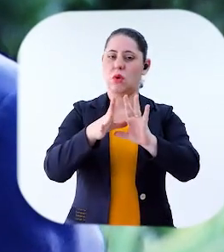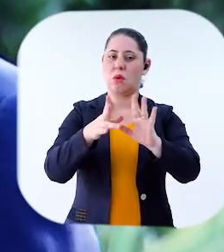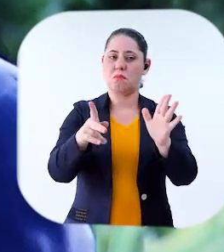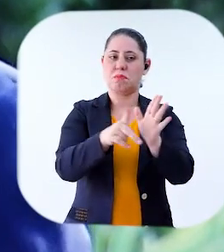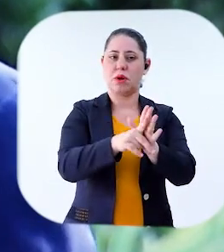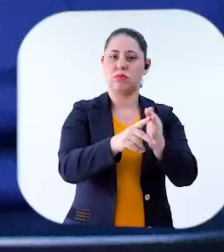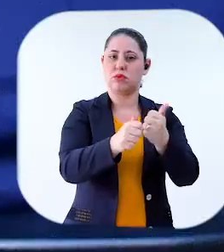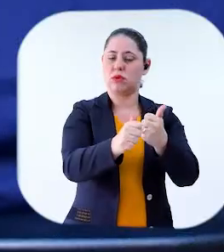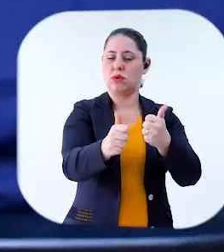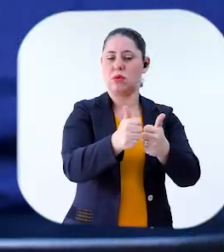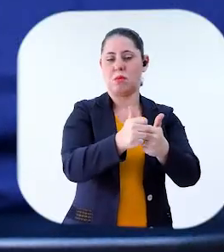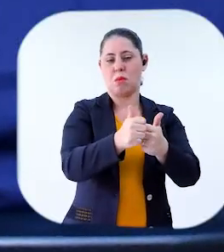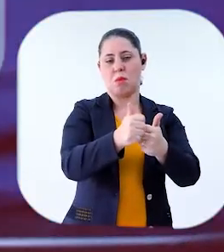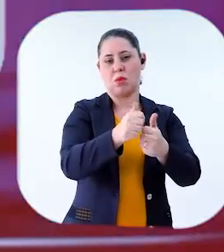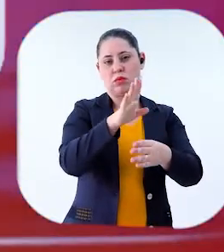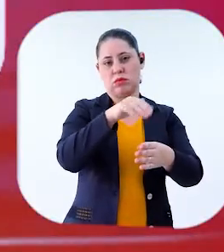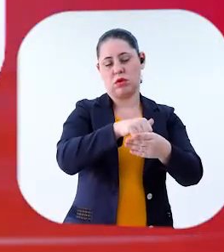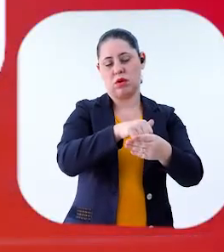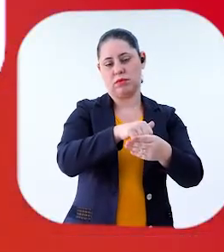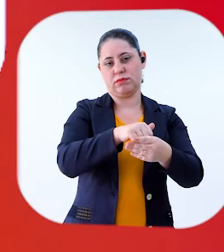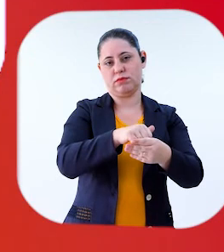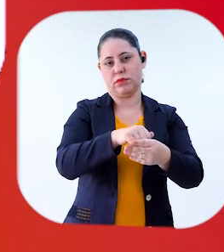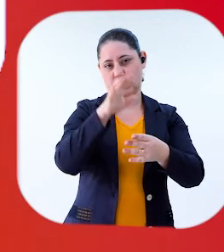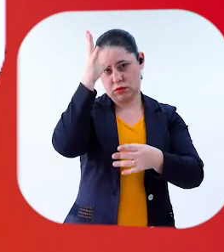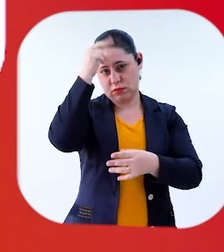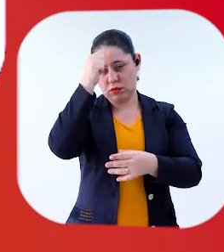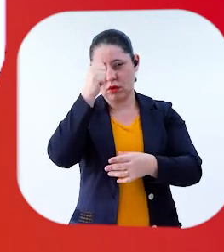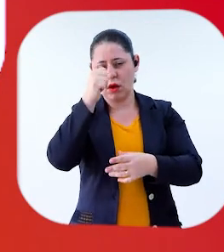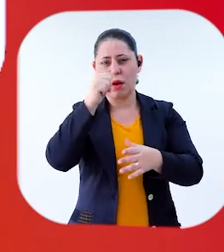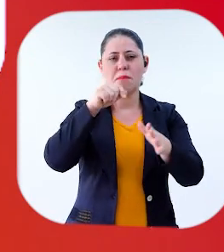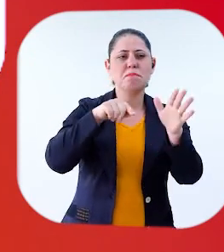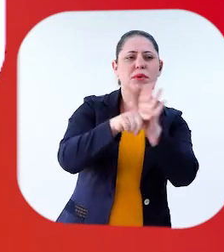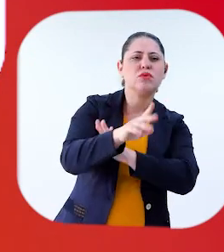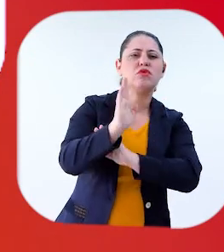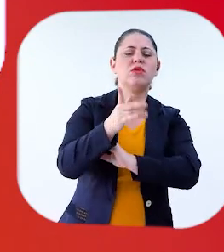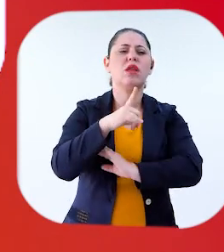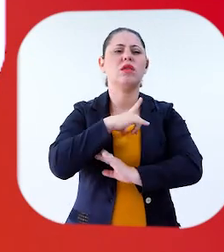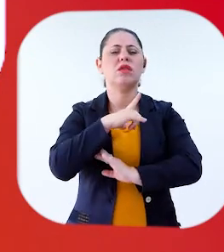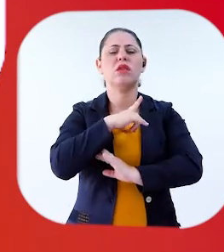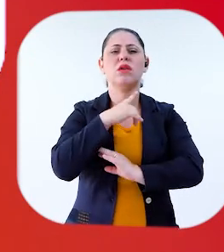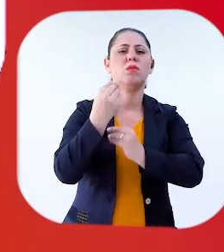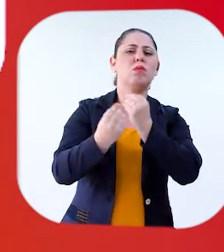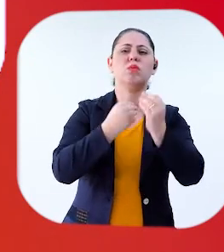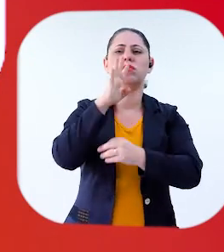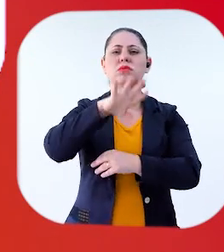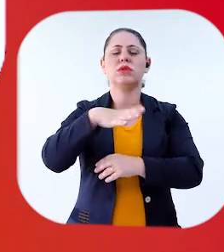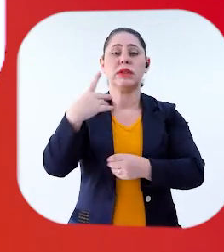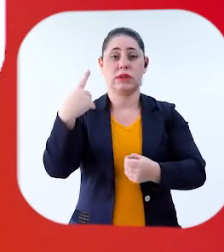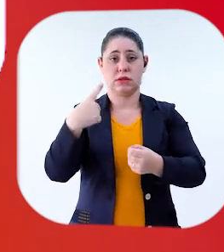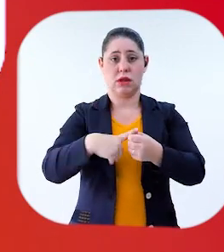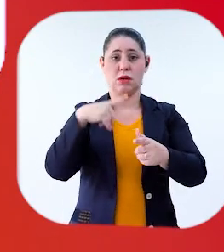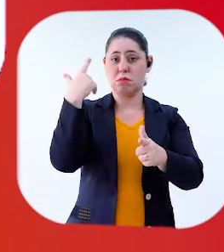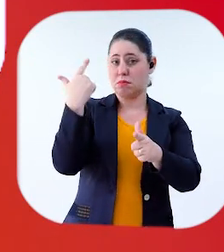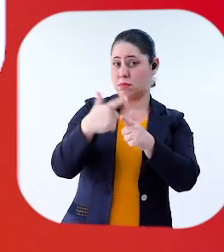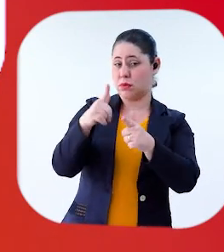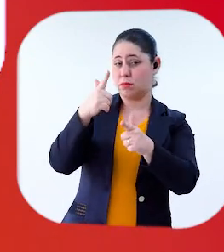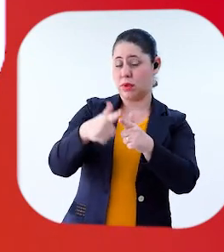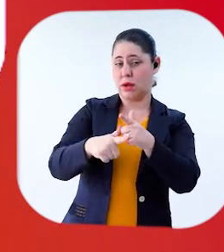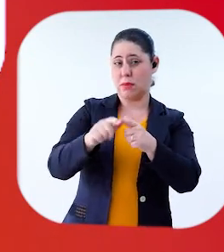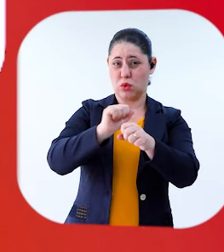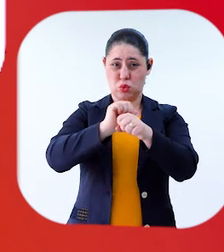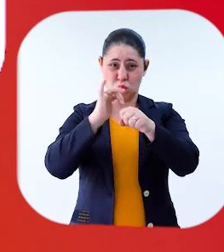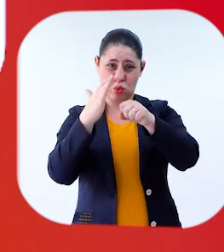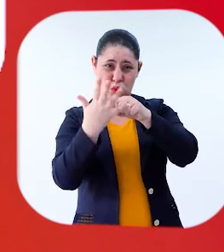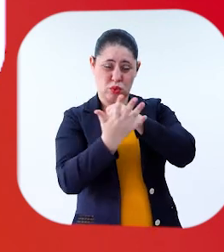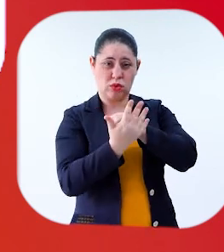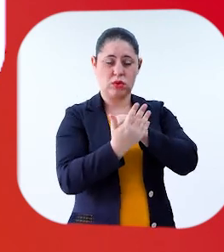Eleitoral tratar disso. A outra pergunta dela aqui, também a gente já falou um pouquinho sobre ela no primeiro bloco. Tem alguma previsão se as cidades com problemas